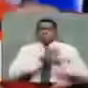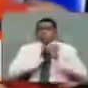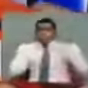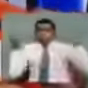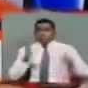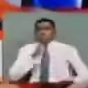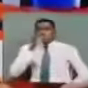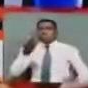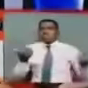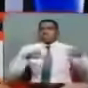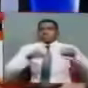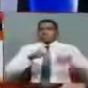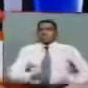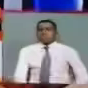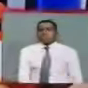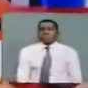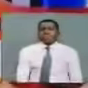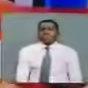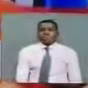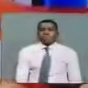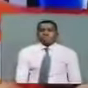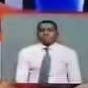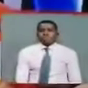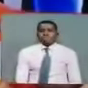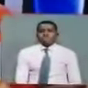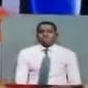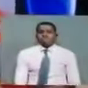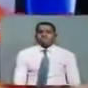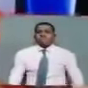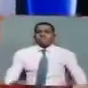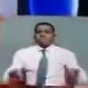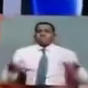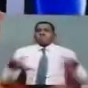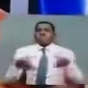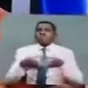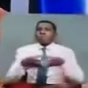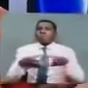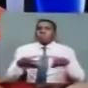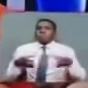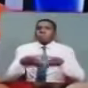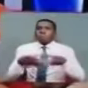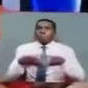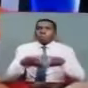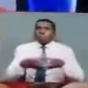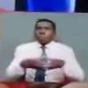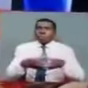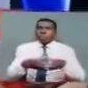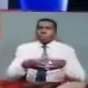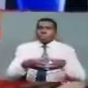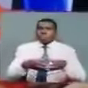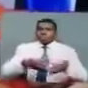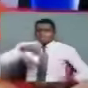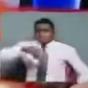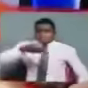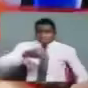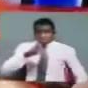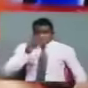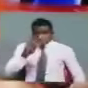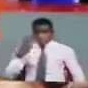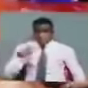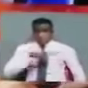A JPLA, enquanto organização juvenil política do MPLA, tem responsabilidade acrescida na mobilização da juventude para as tarefas